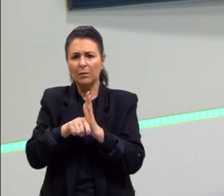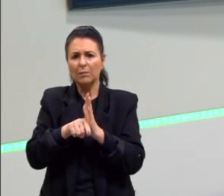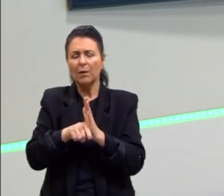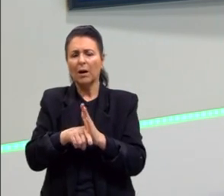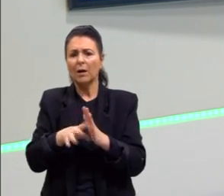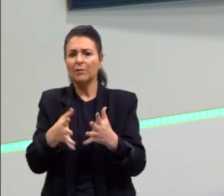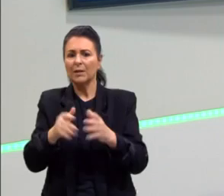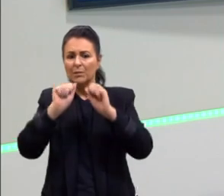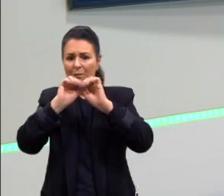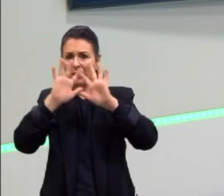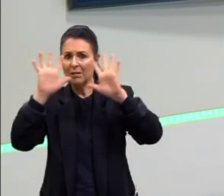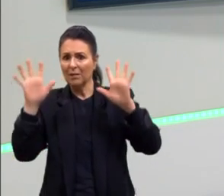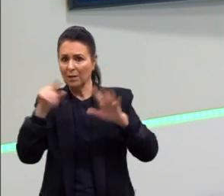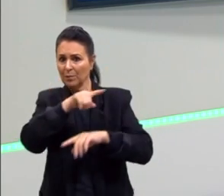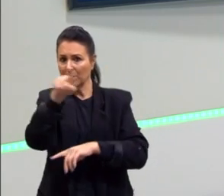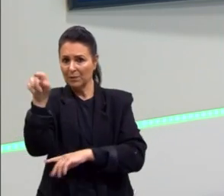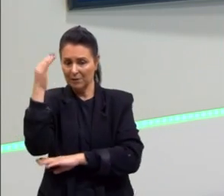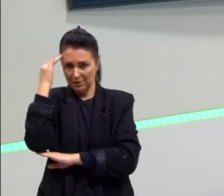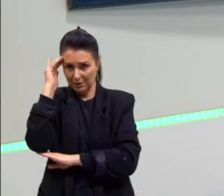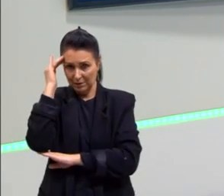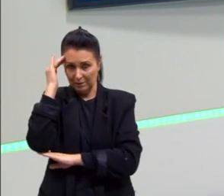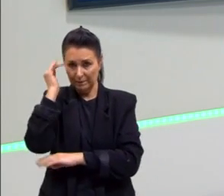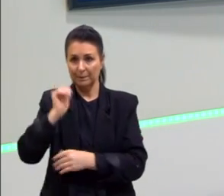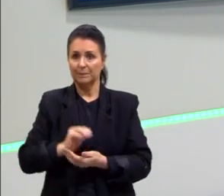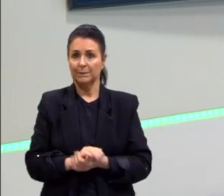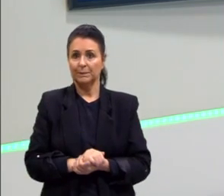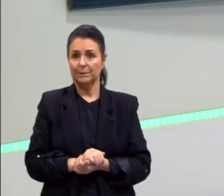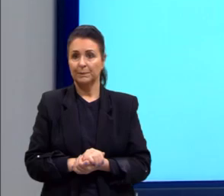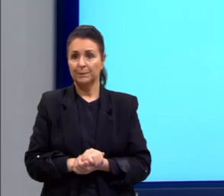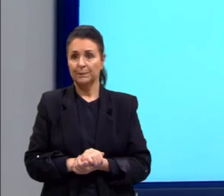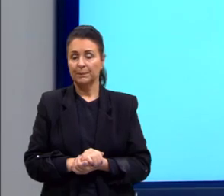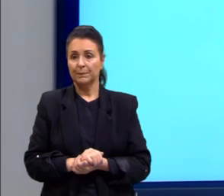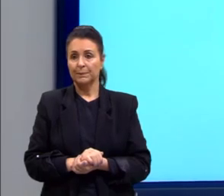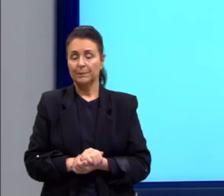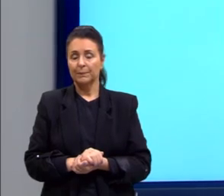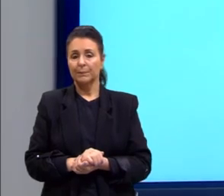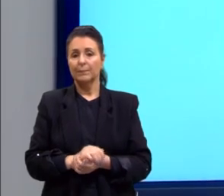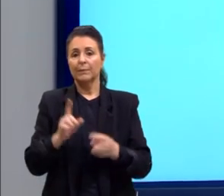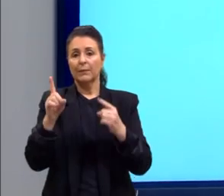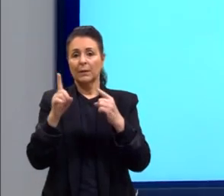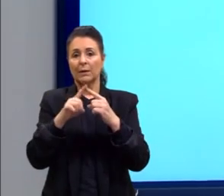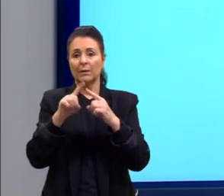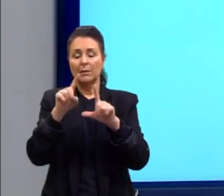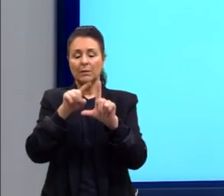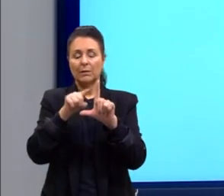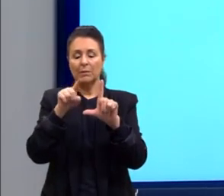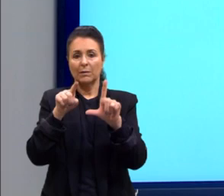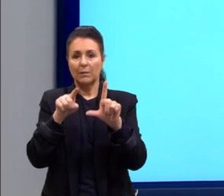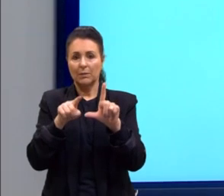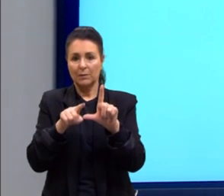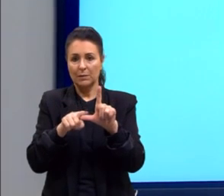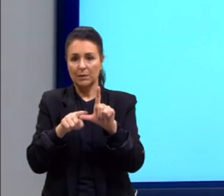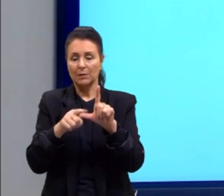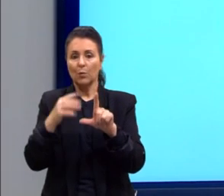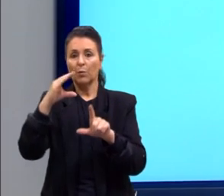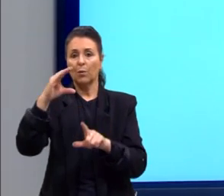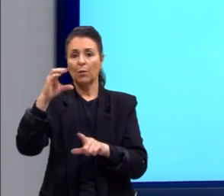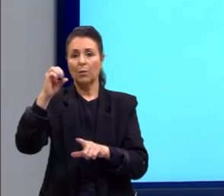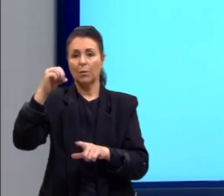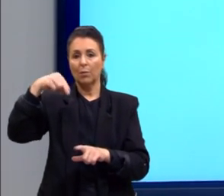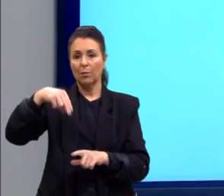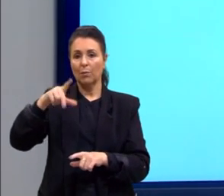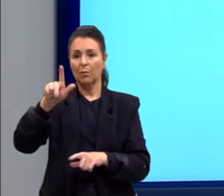pouco mais claro sair para vocês certo e nós temos os ângulos então congruentes